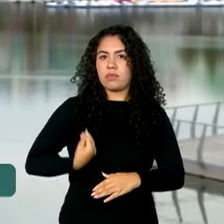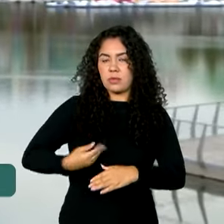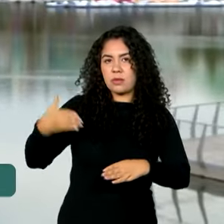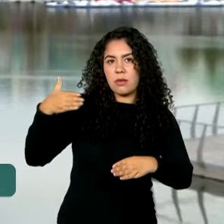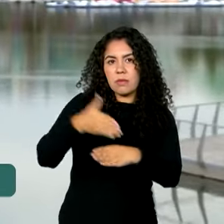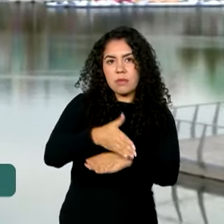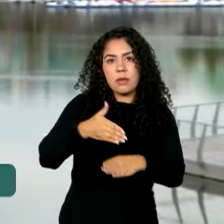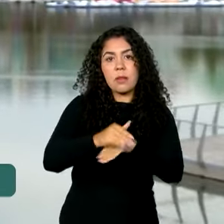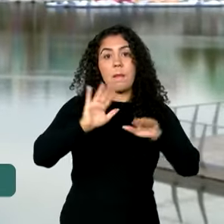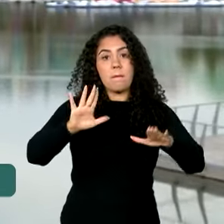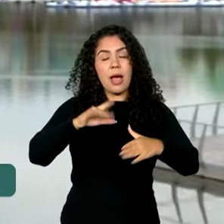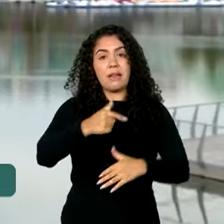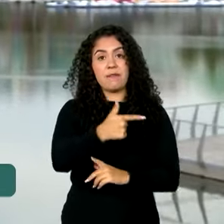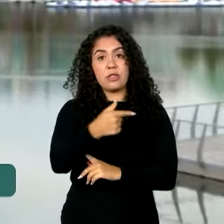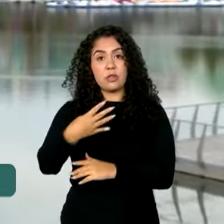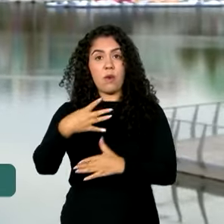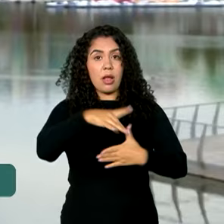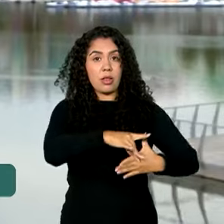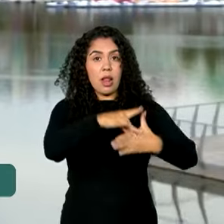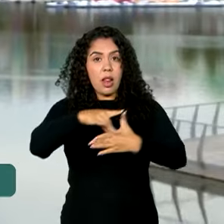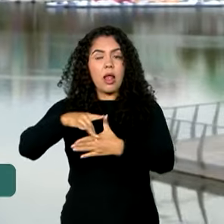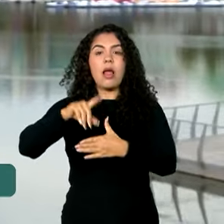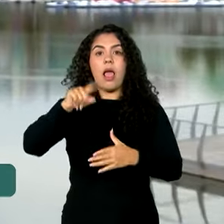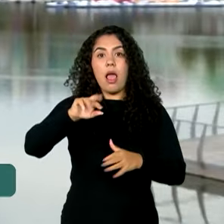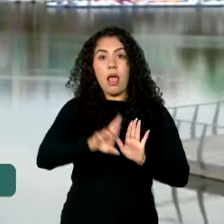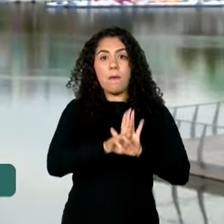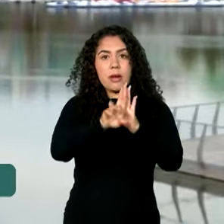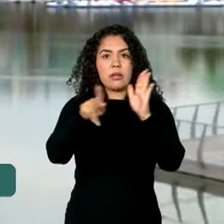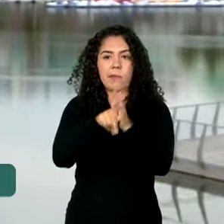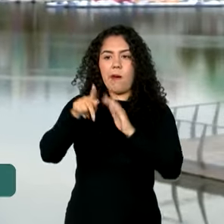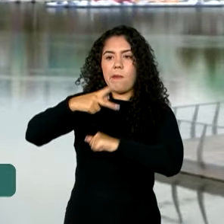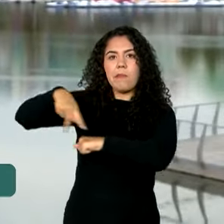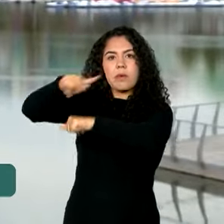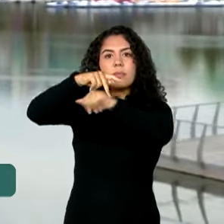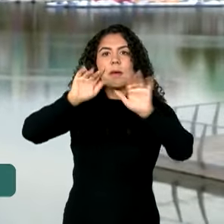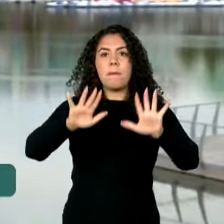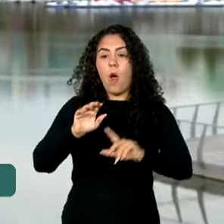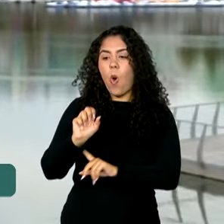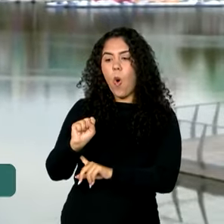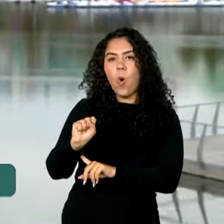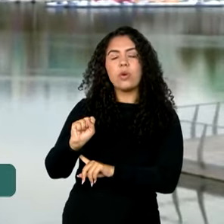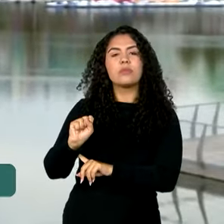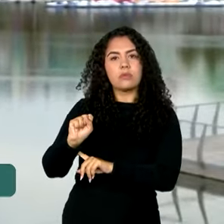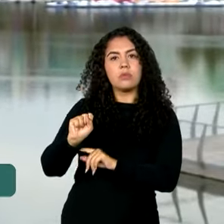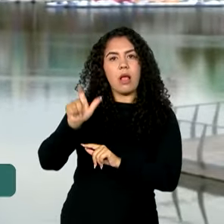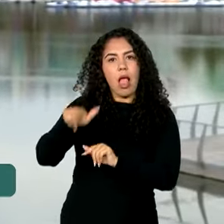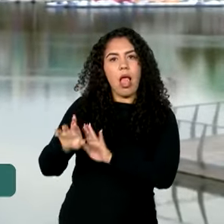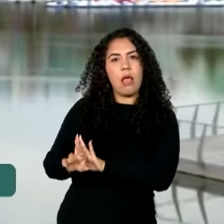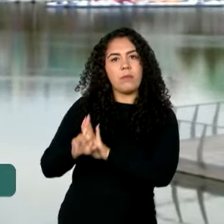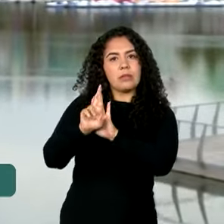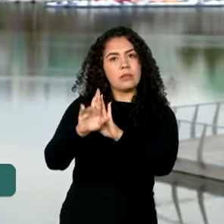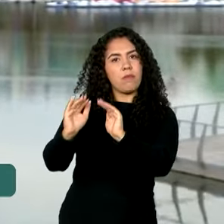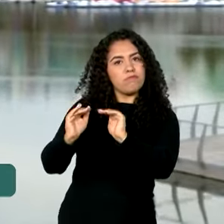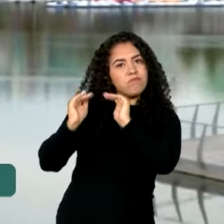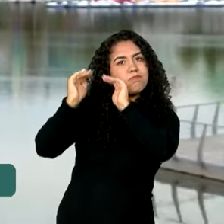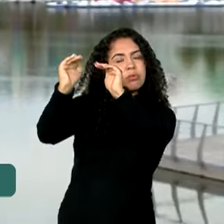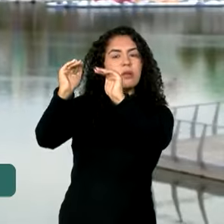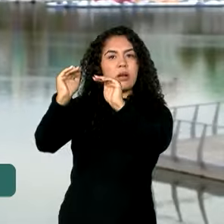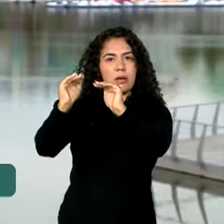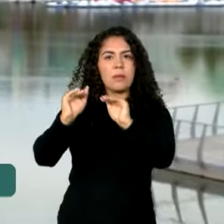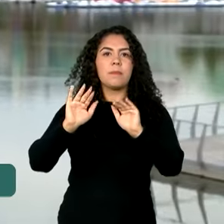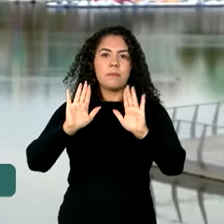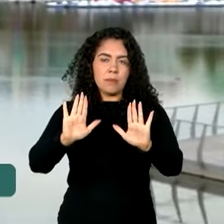de Estado. Dos 10 países membros do bloco, 8 vão contar com seus representantes máximos, com exceção agora